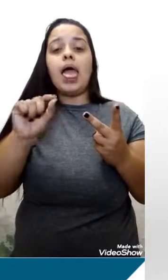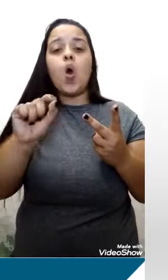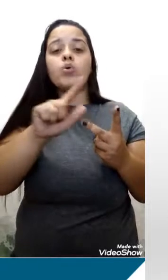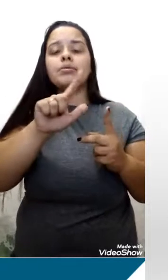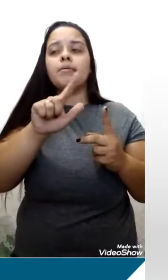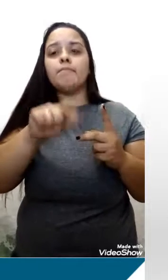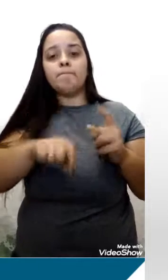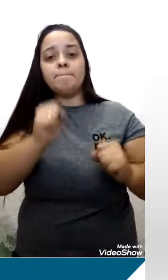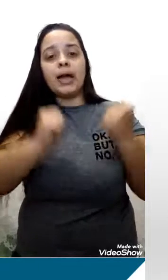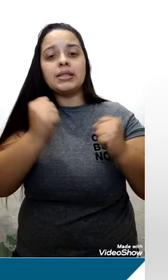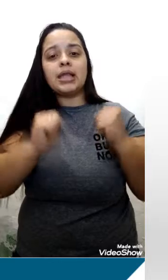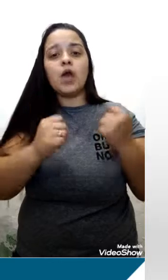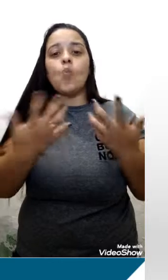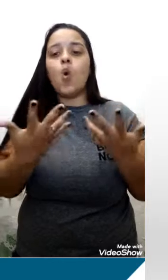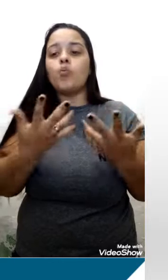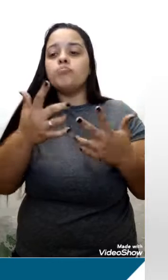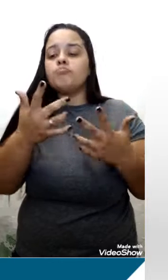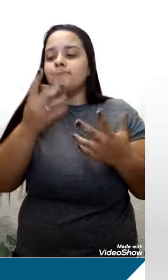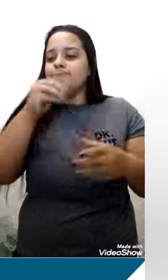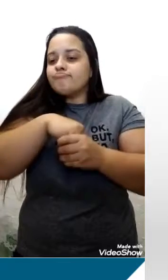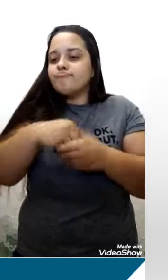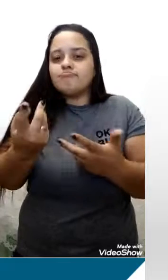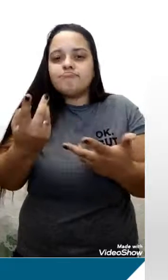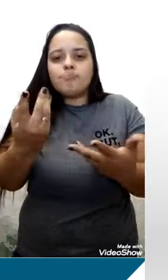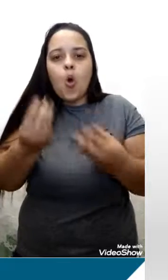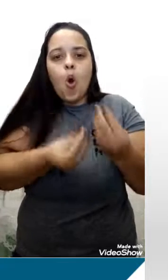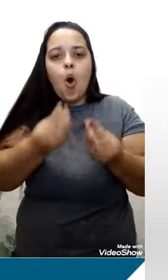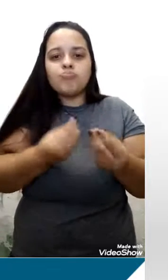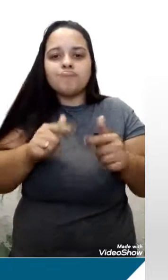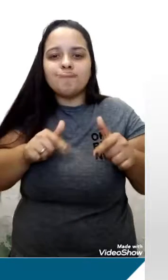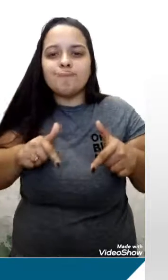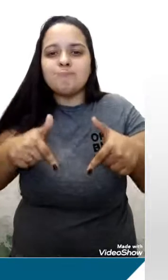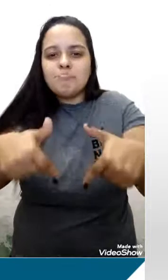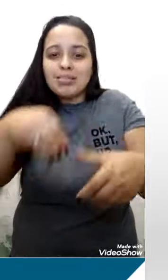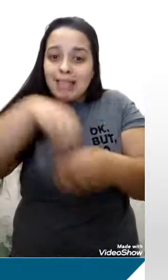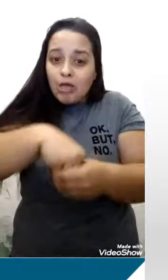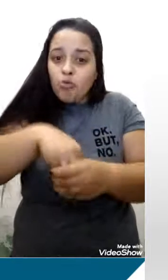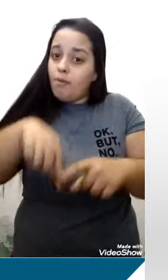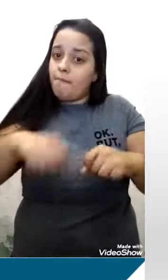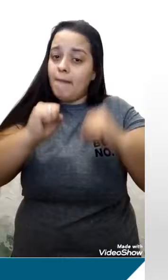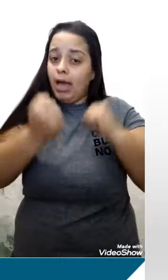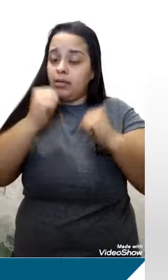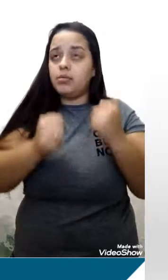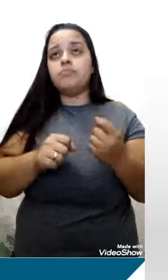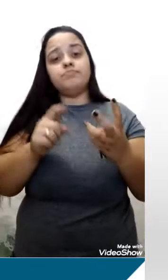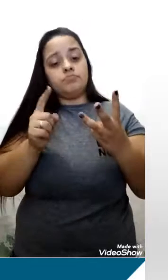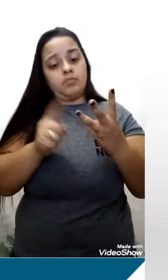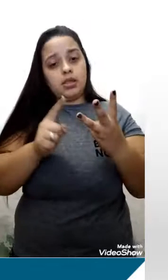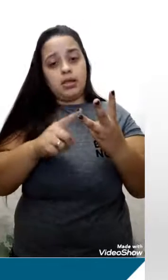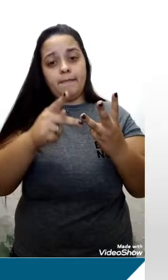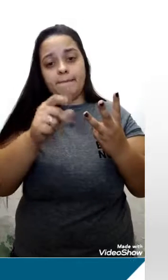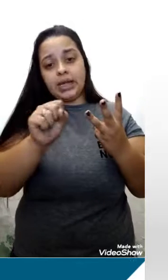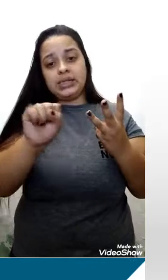que essa máquina irá utilizar realmente para realizar a sua função. E o